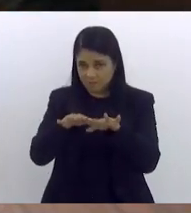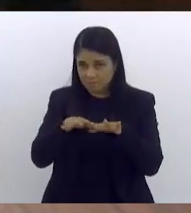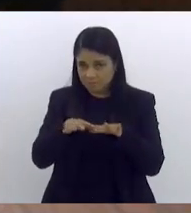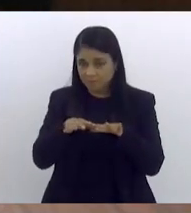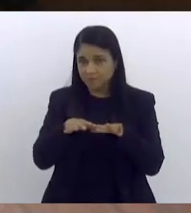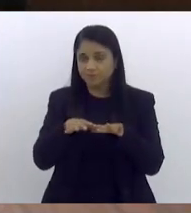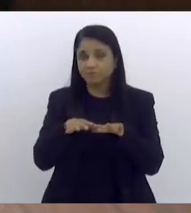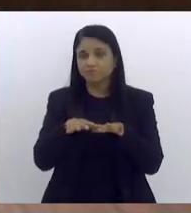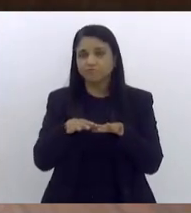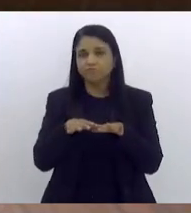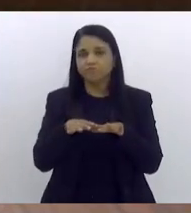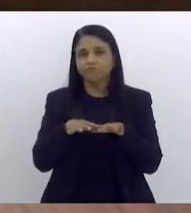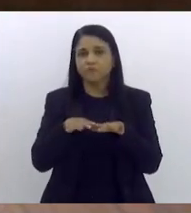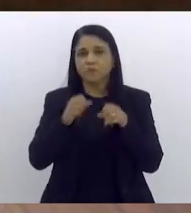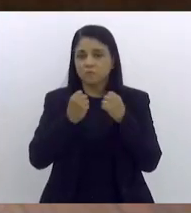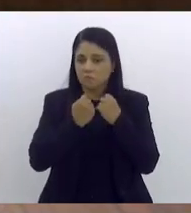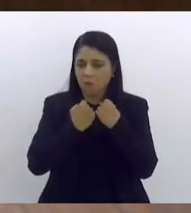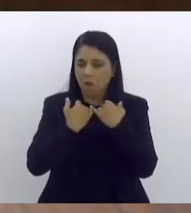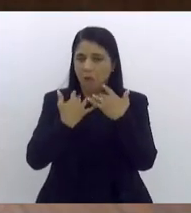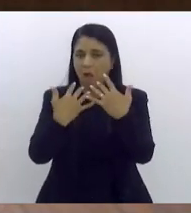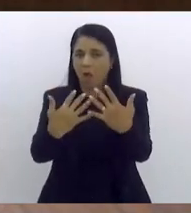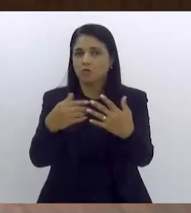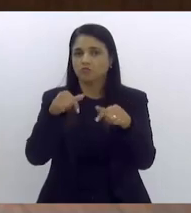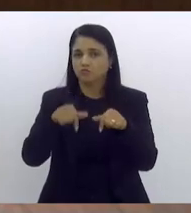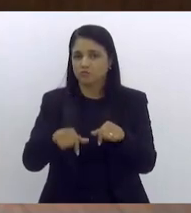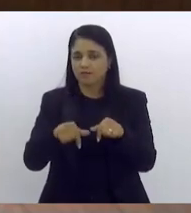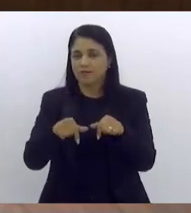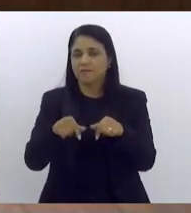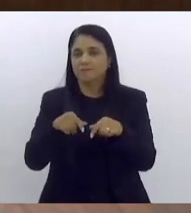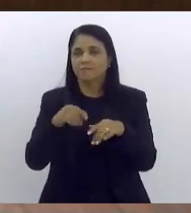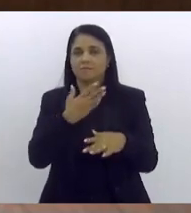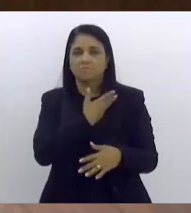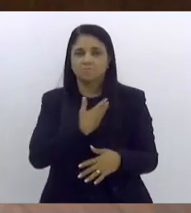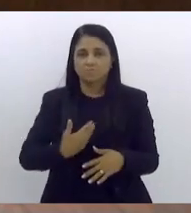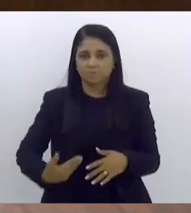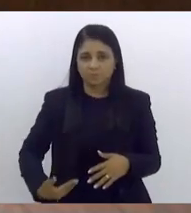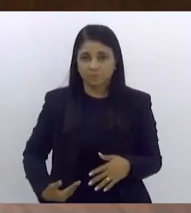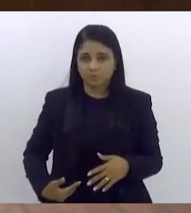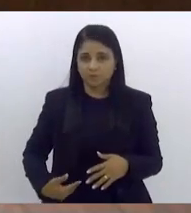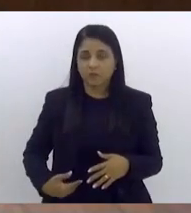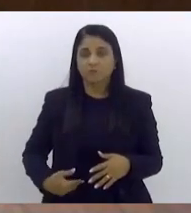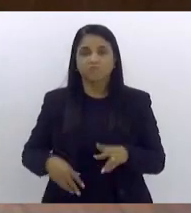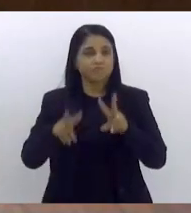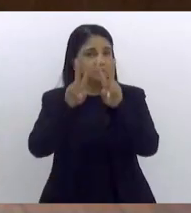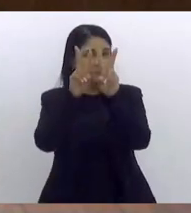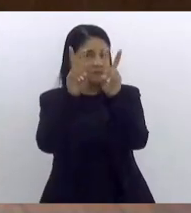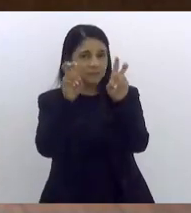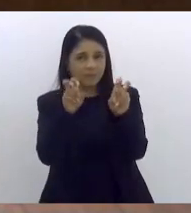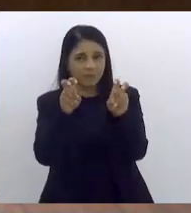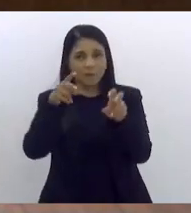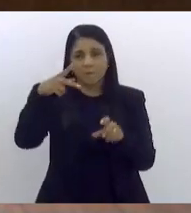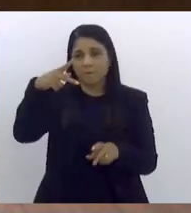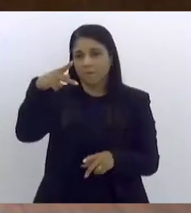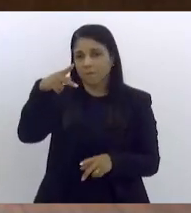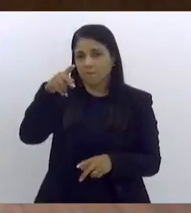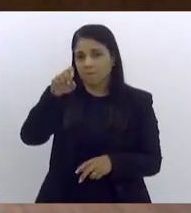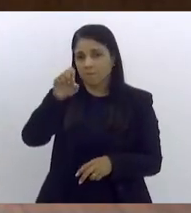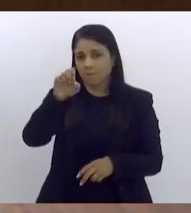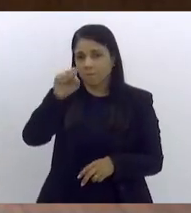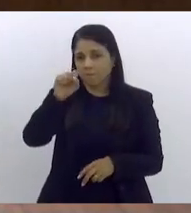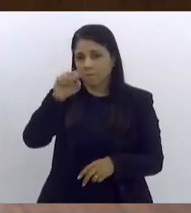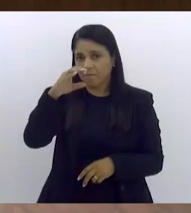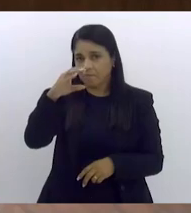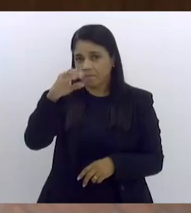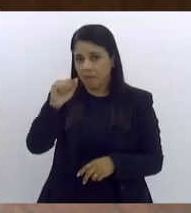Legislativa uma audiência pública sobre a pesca, né, e com todas as questões que